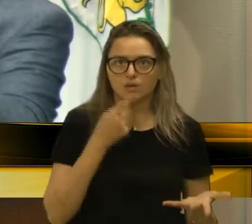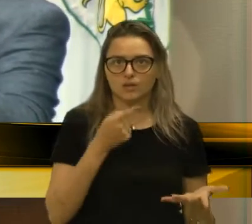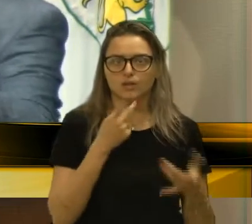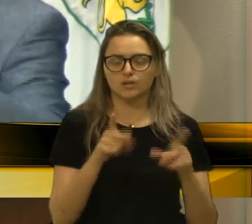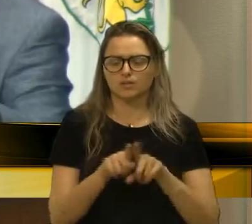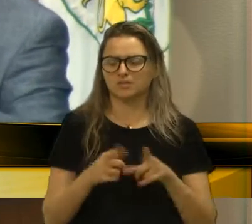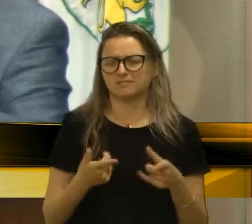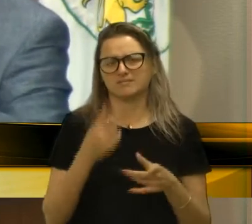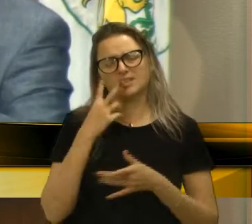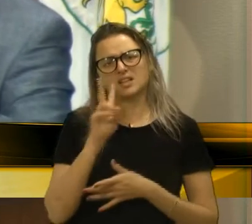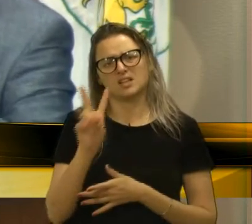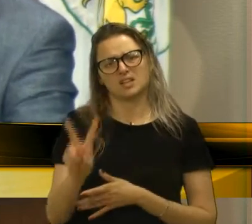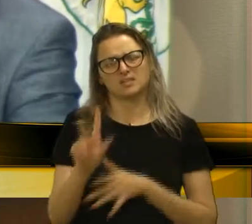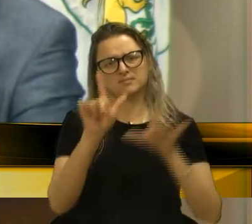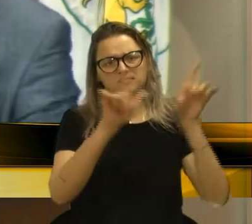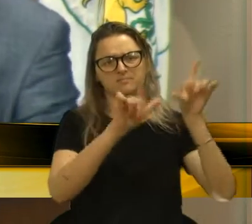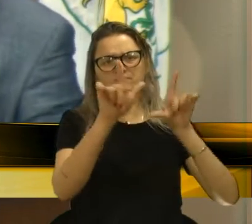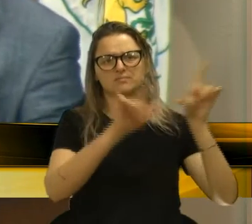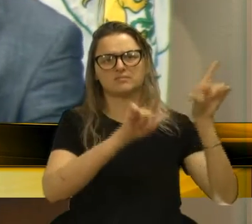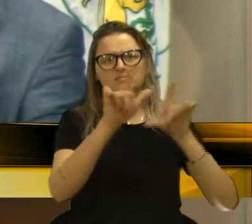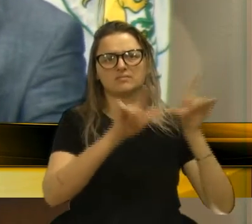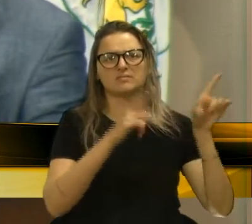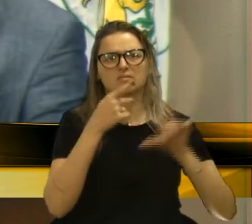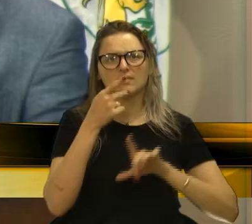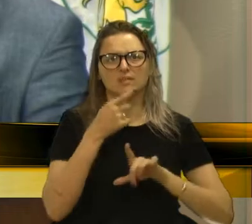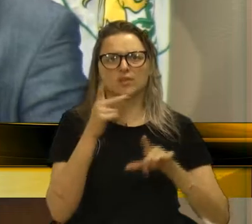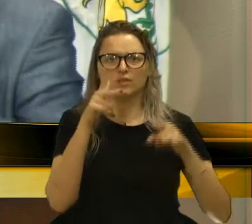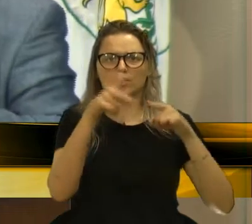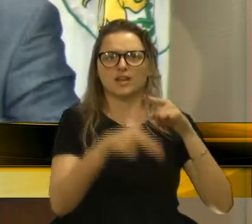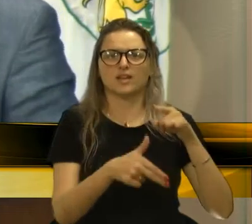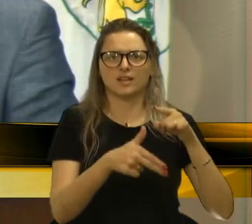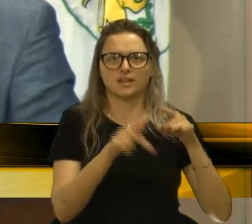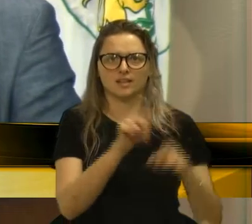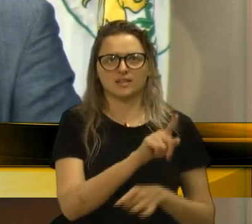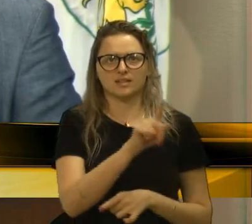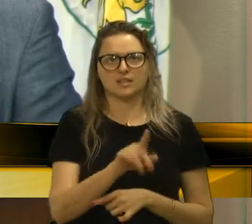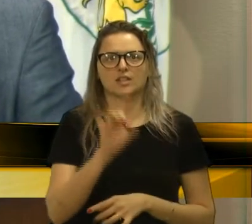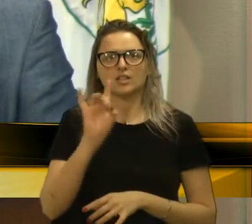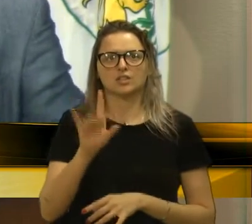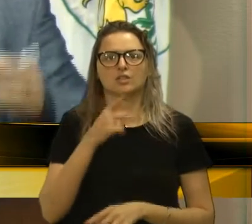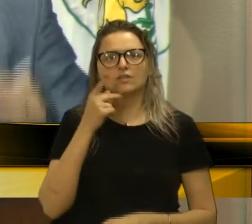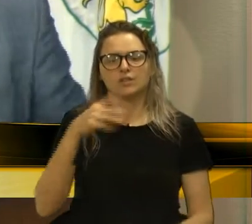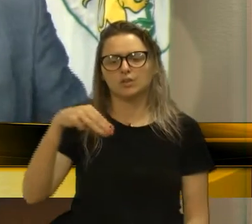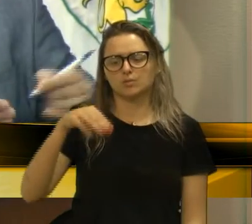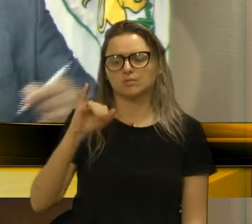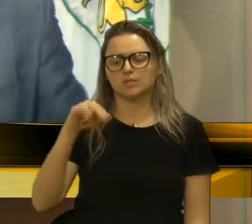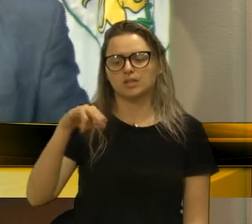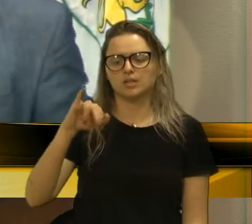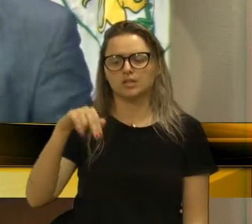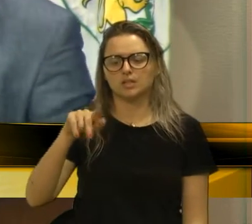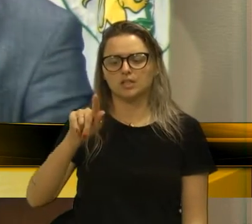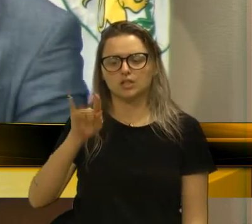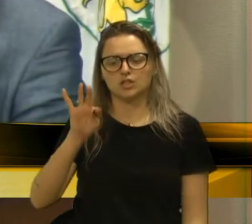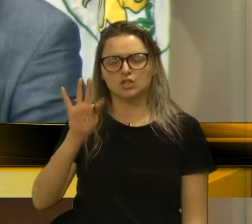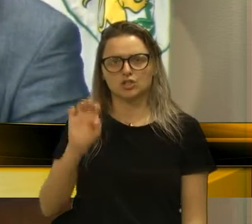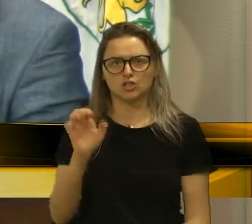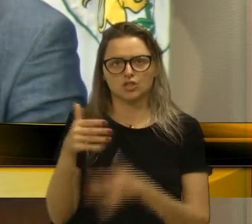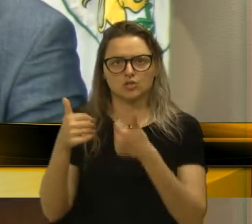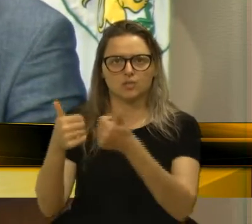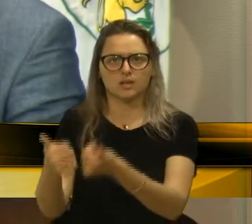a gente viu até uma matéria na TV aí, que foi cortada a matéria. Falaram só da meningite bacteriana, mas não falaram isso que os